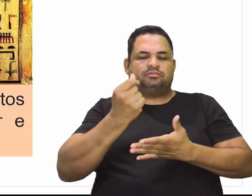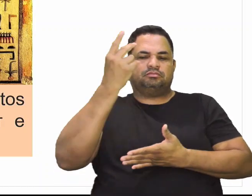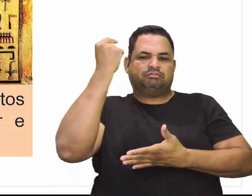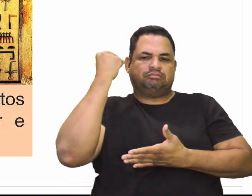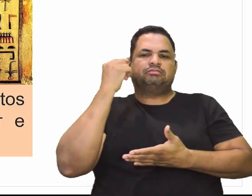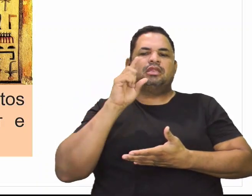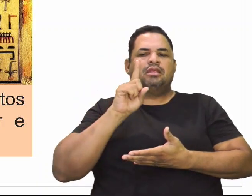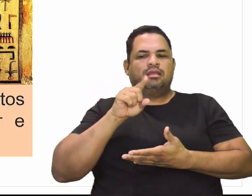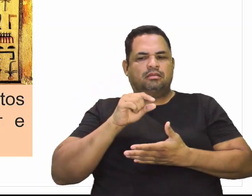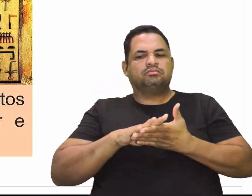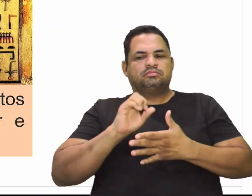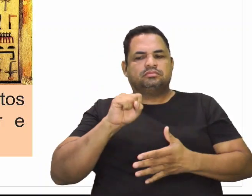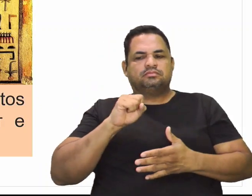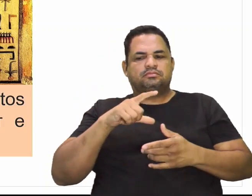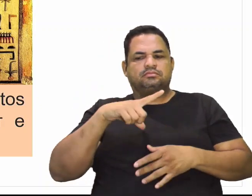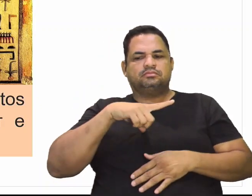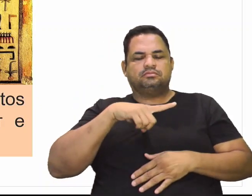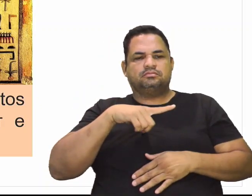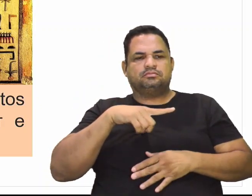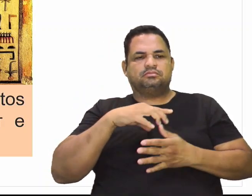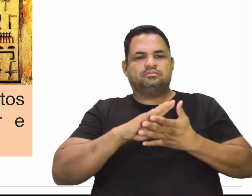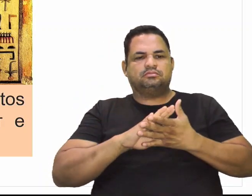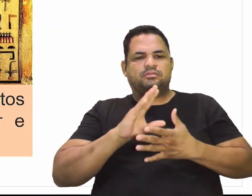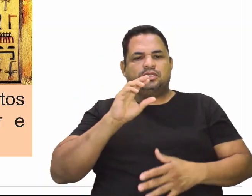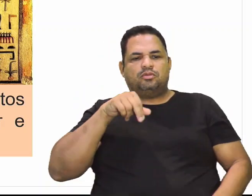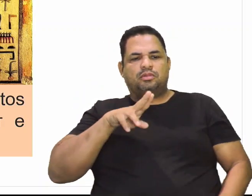É. Mas eu também tenho o mandarim.